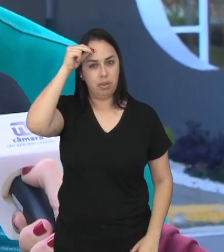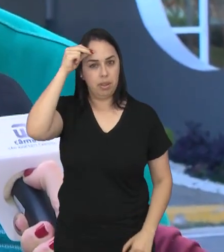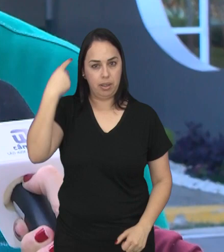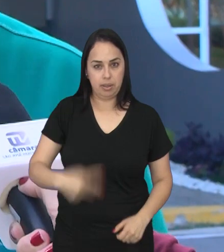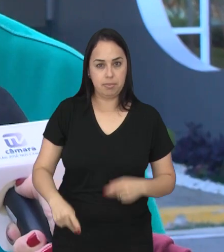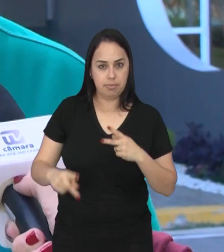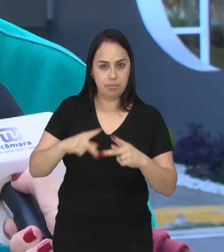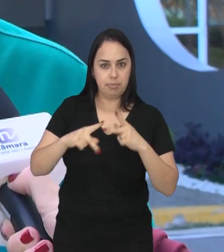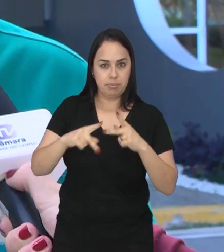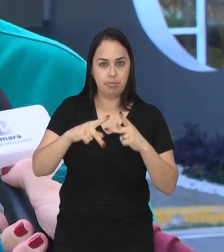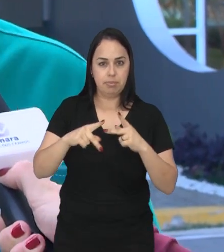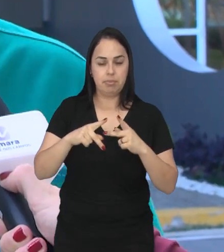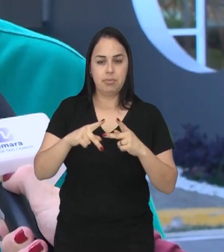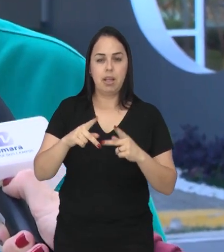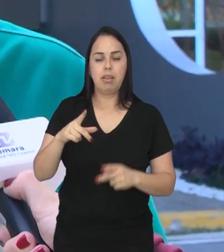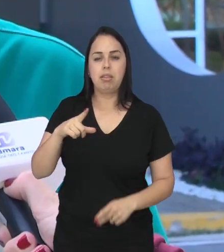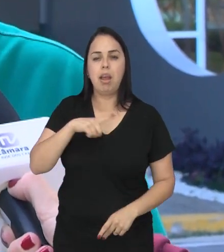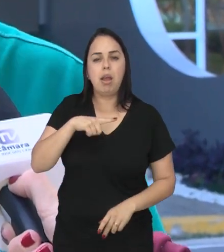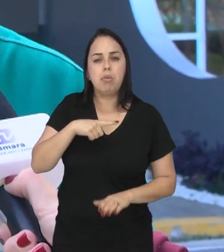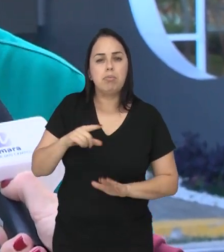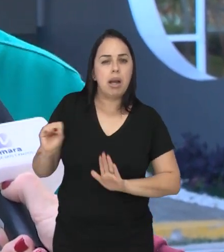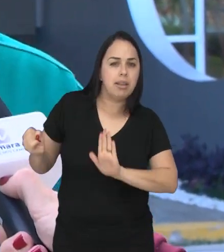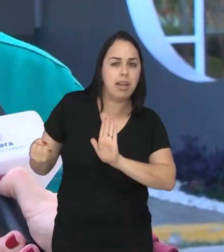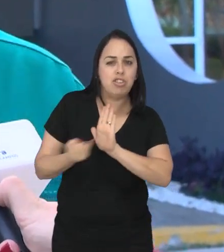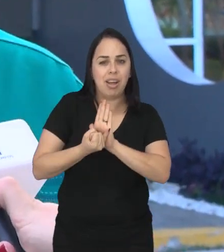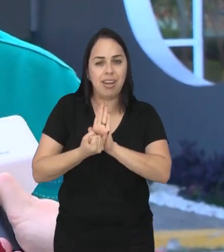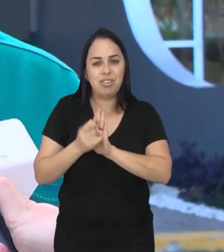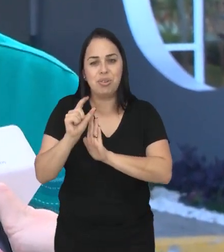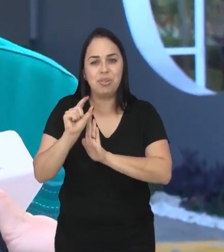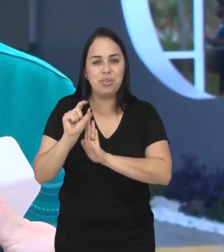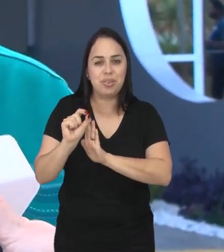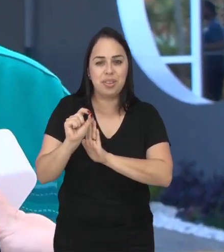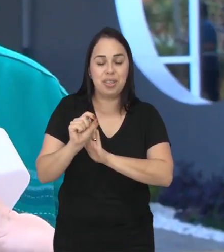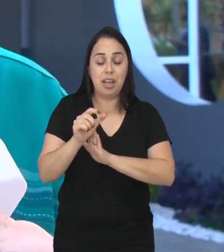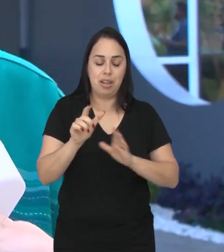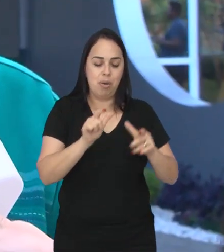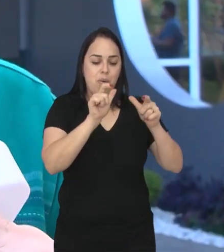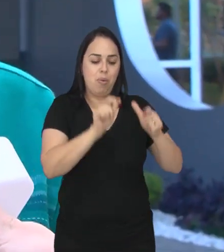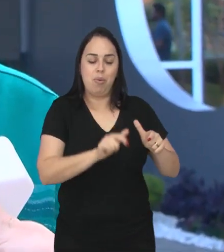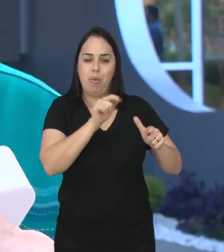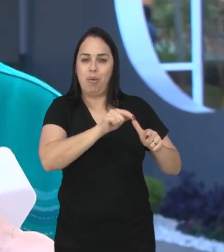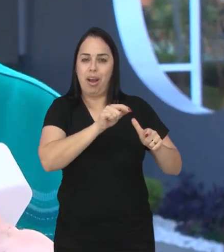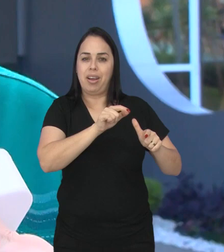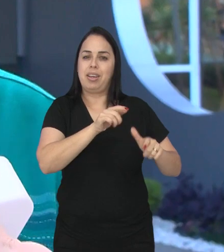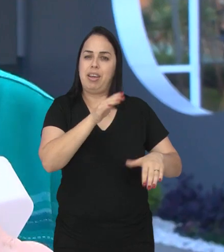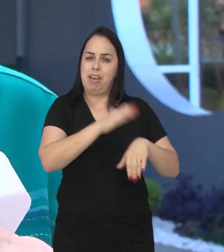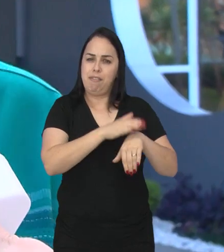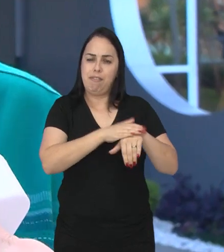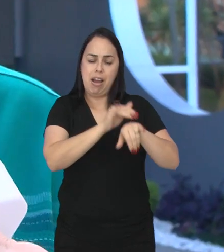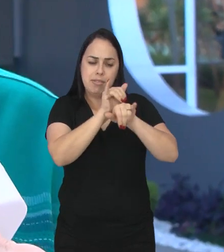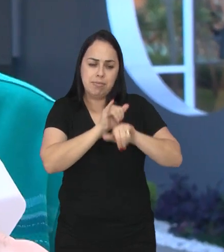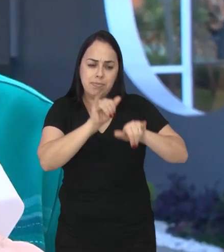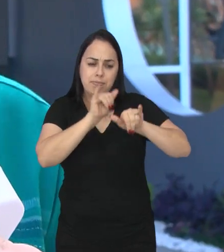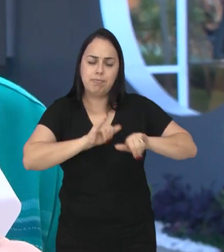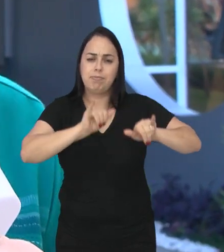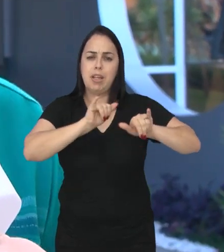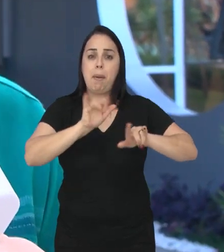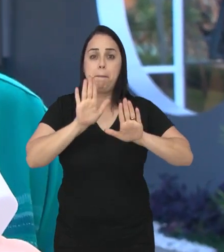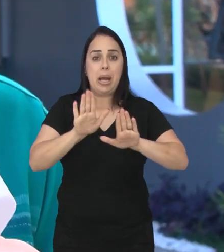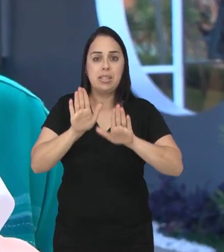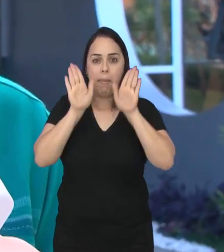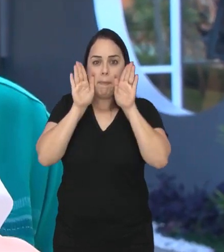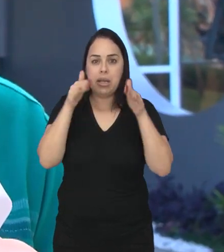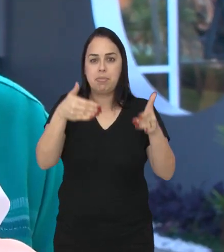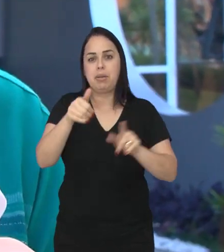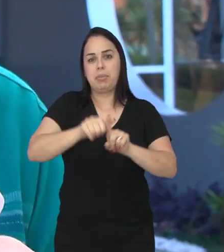de São José dos Campos já tem o seu DNA né a gente já tem um departamento que faz as ações executa as ações mensalmente